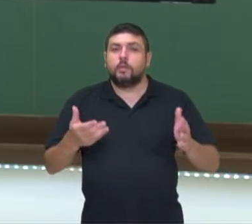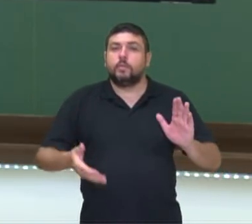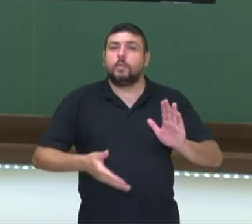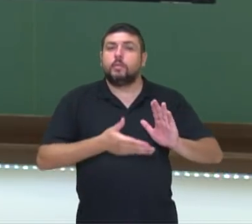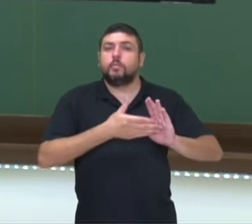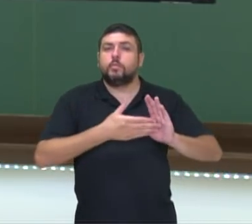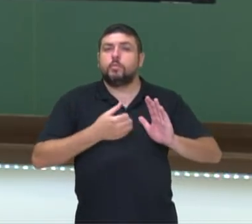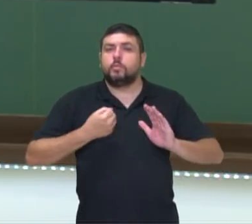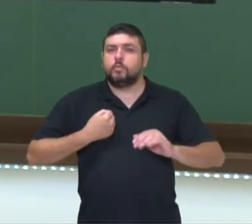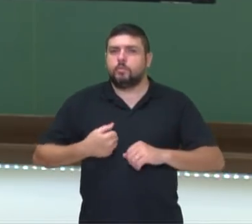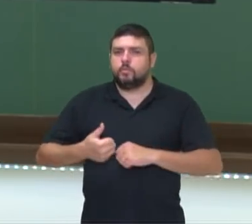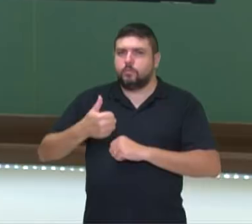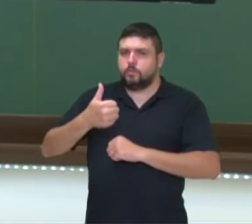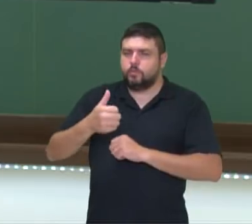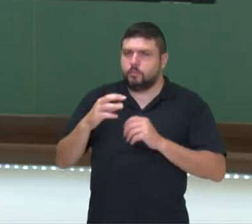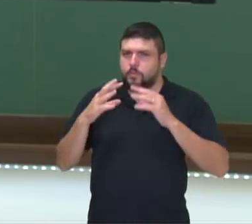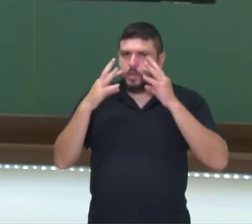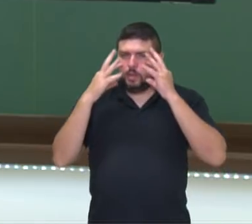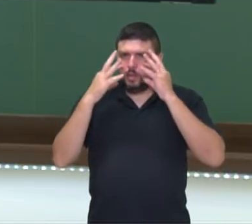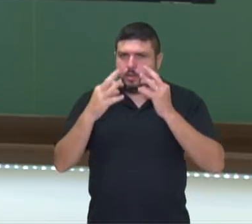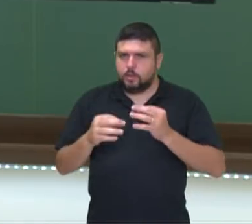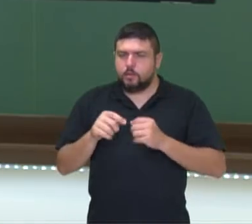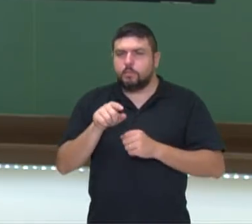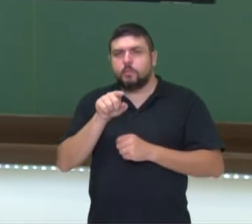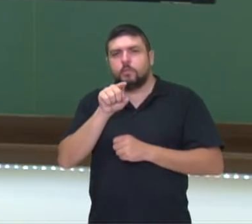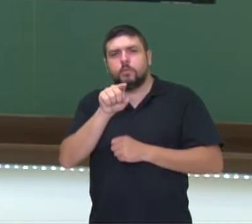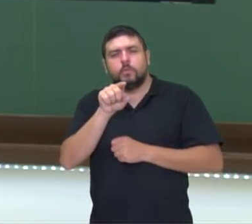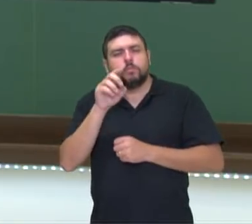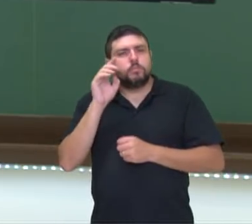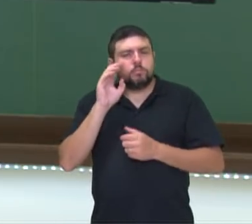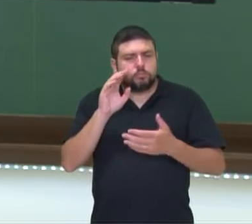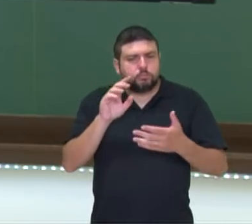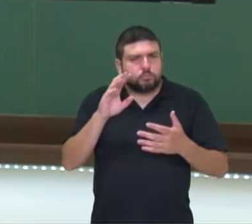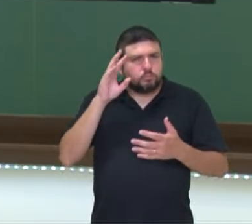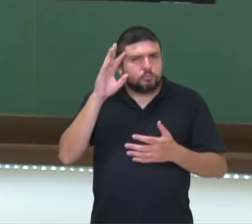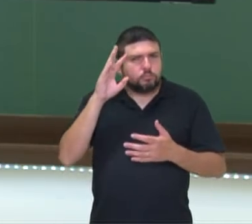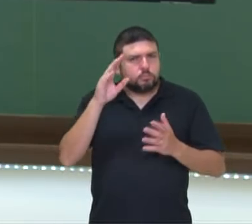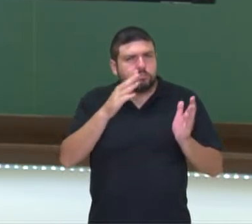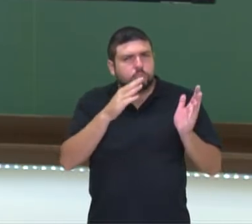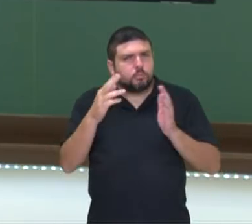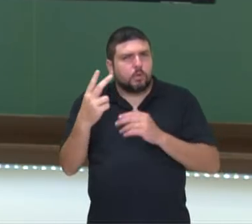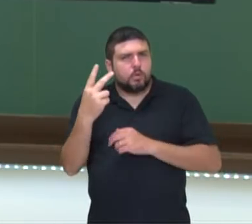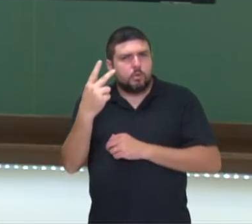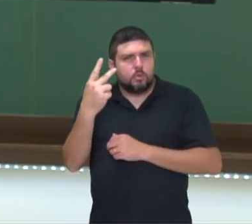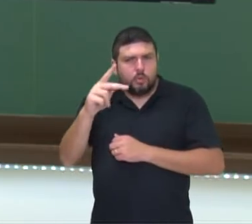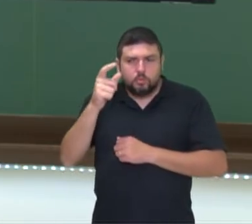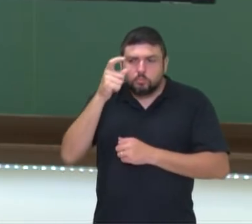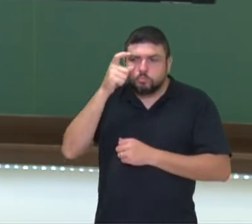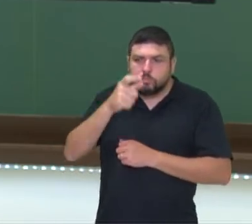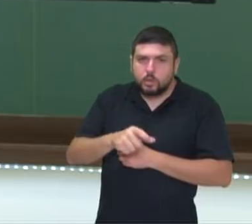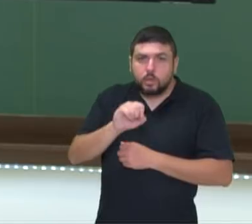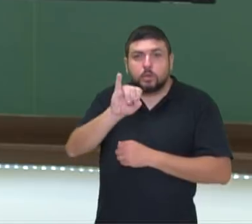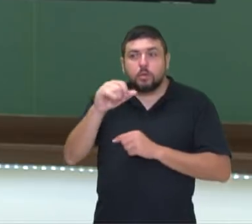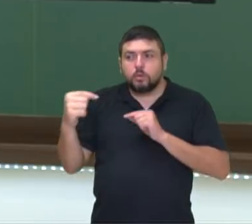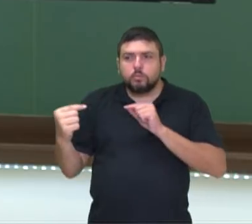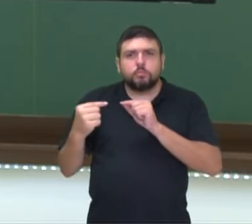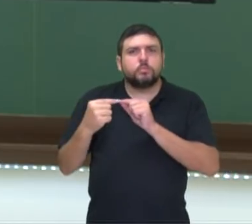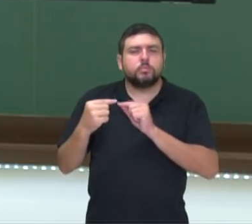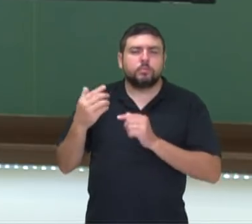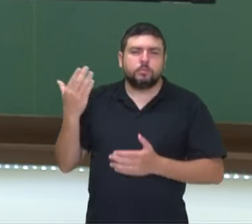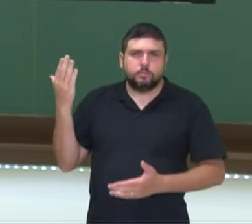proposta número 1. Preste bem atenção e já vai vendo se o que temos aqui é do seu interesse, se você se identifica com